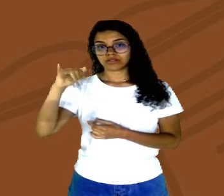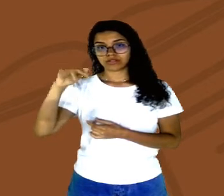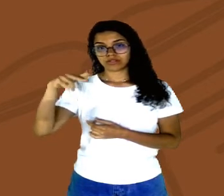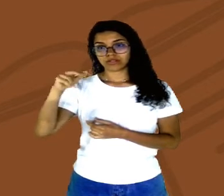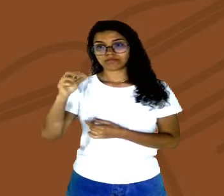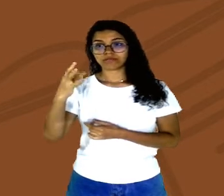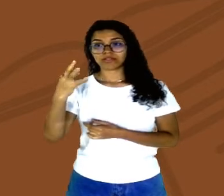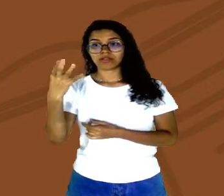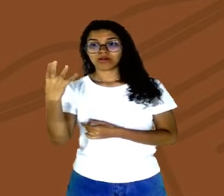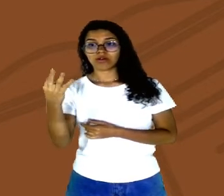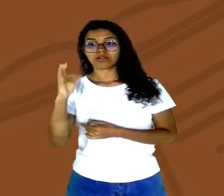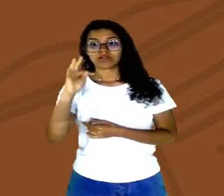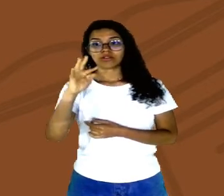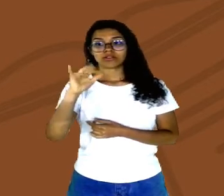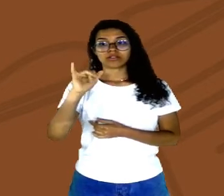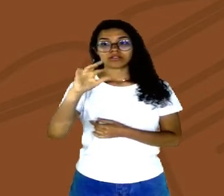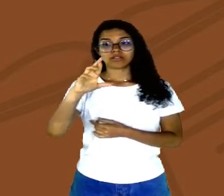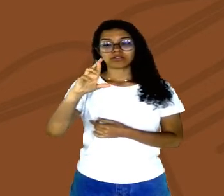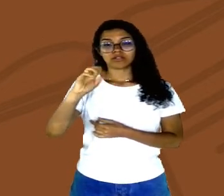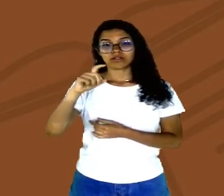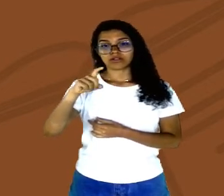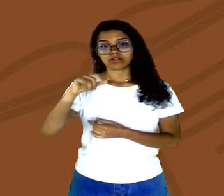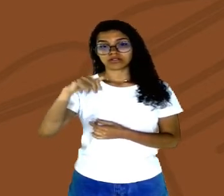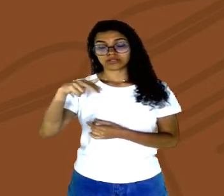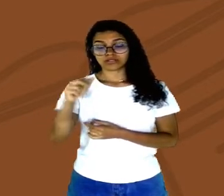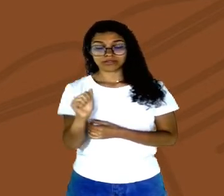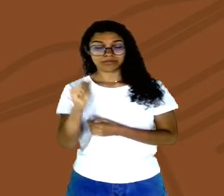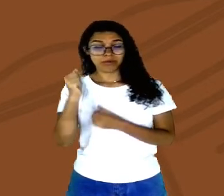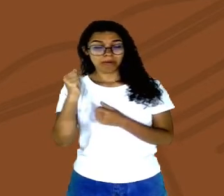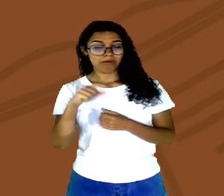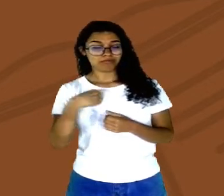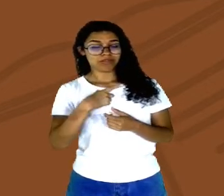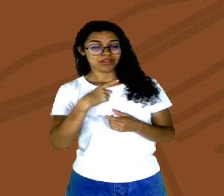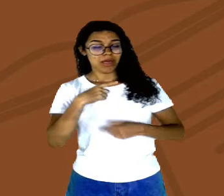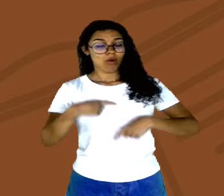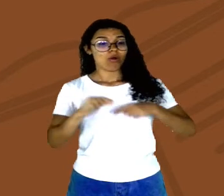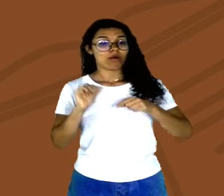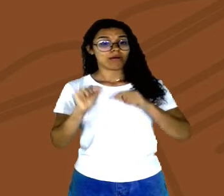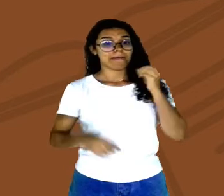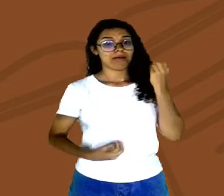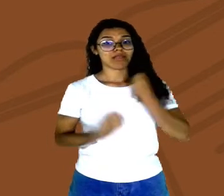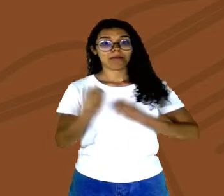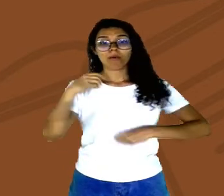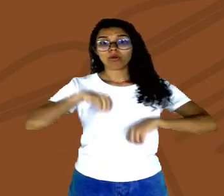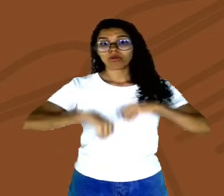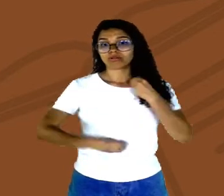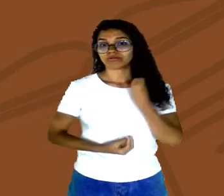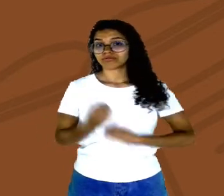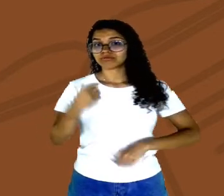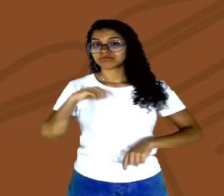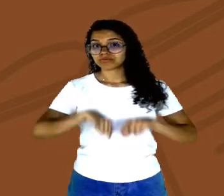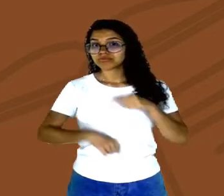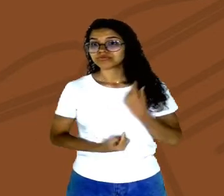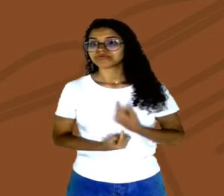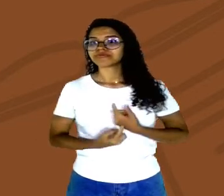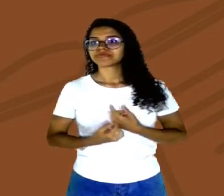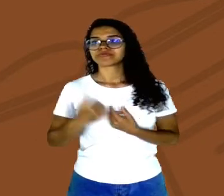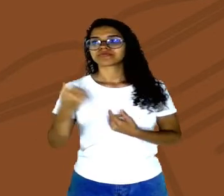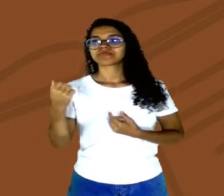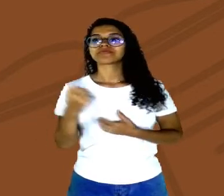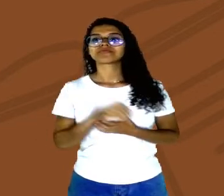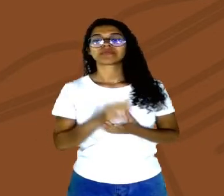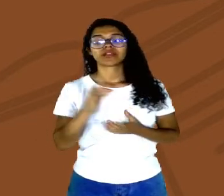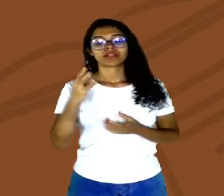ter tanto, atua sobre o nosso metabolismo, sobre a nossa atividade. Então, o T3 e o